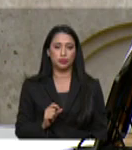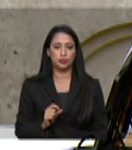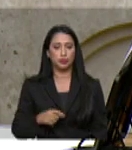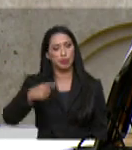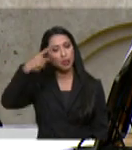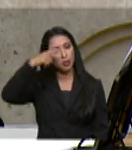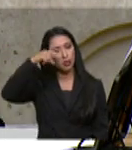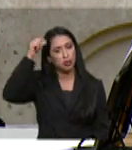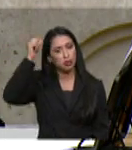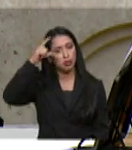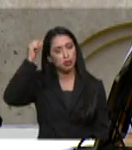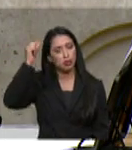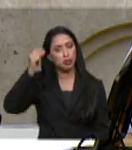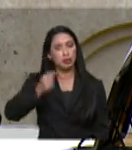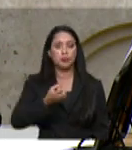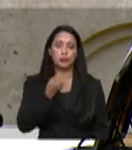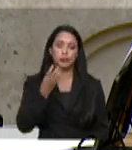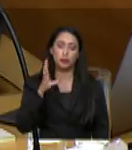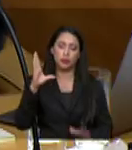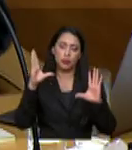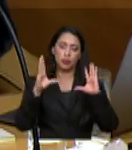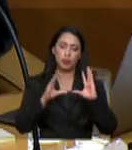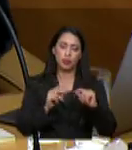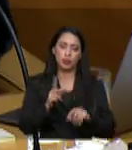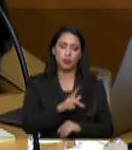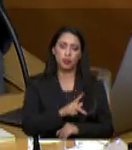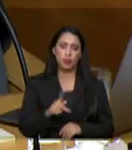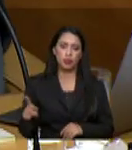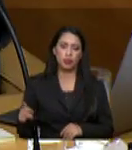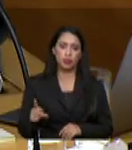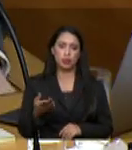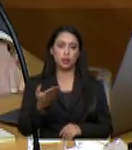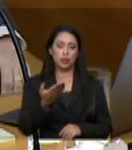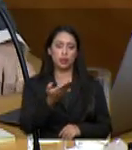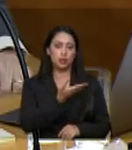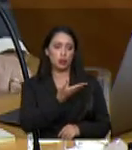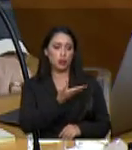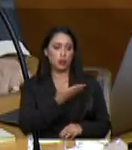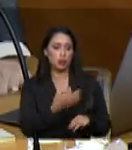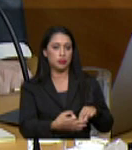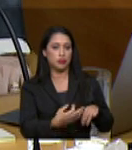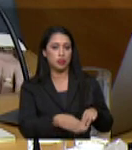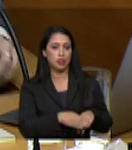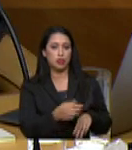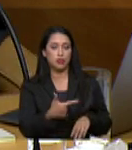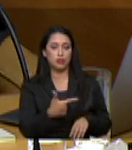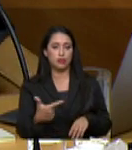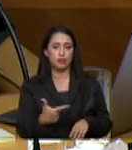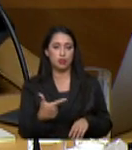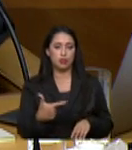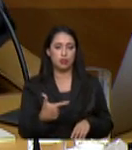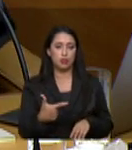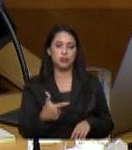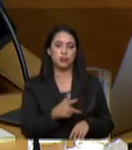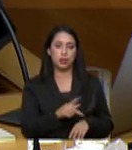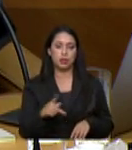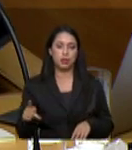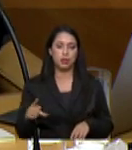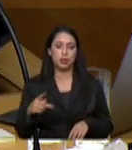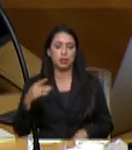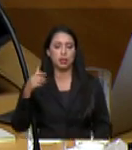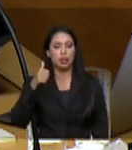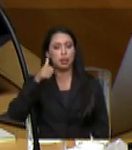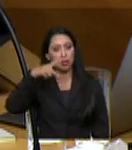Barroso Boa noite presidente' prezados colegas para vice presidente Ministra Rosa Weber ministra Cármen Lúcia